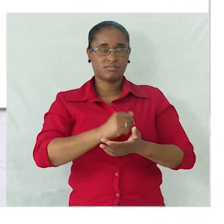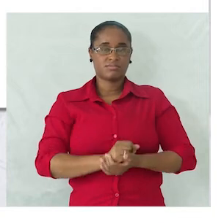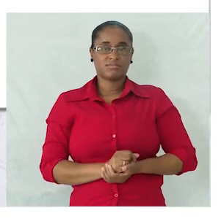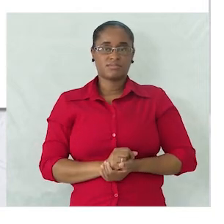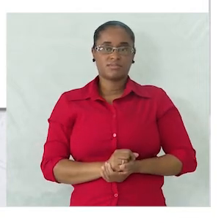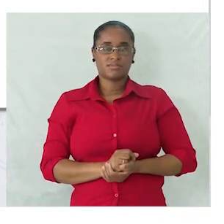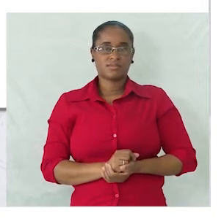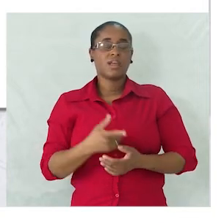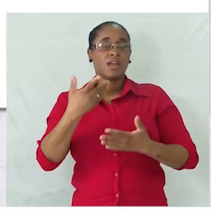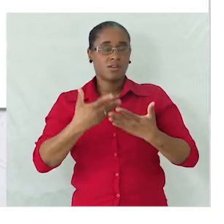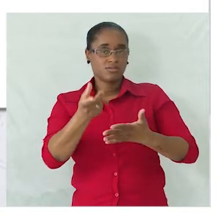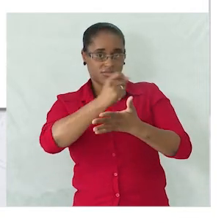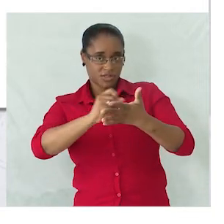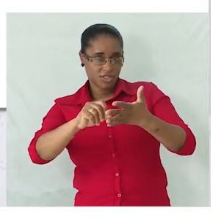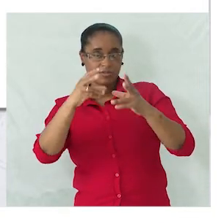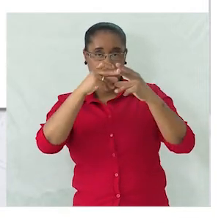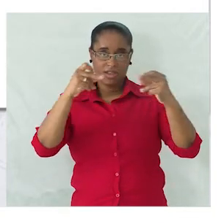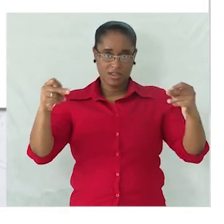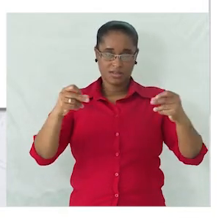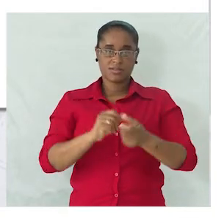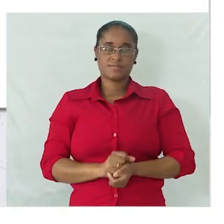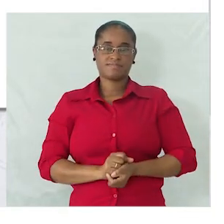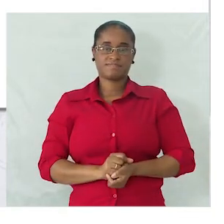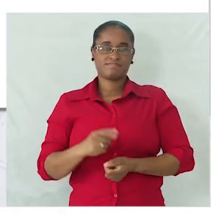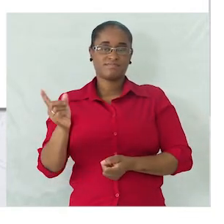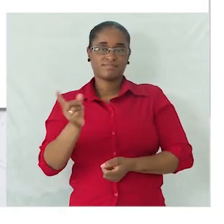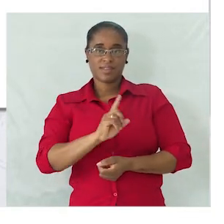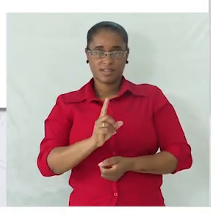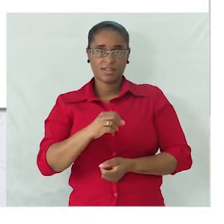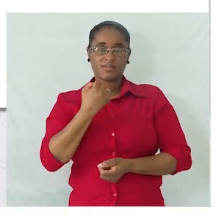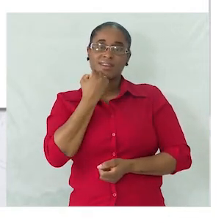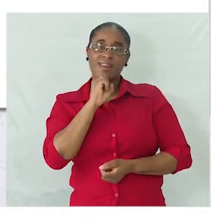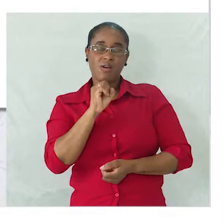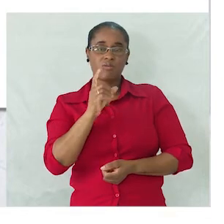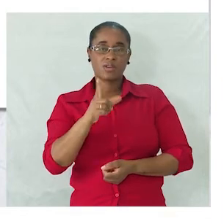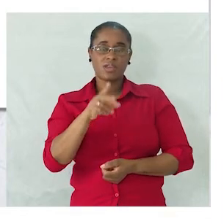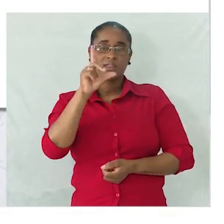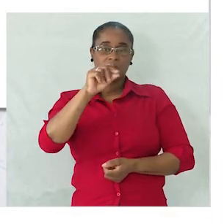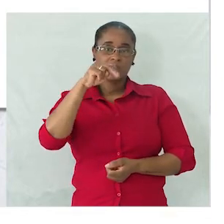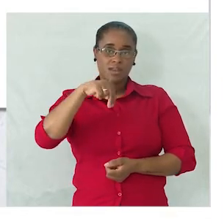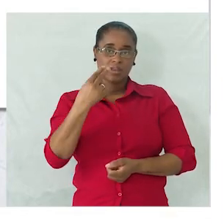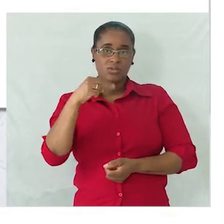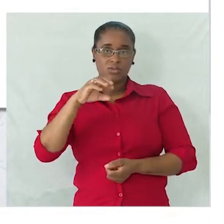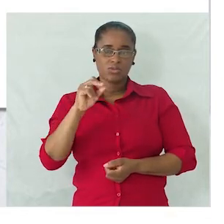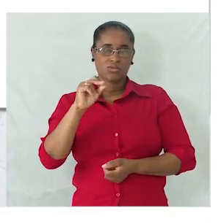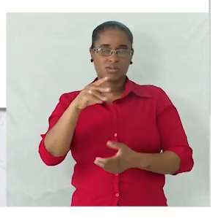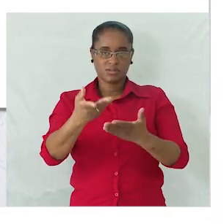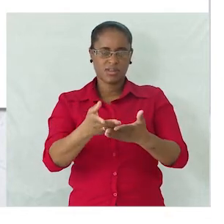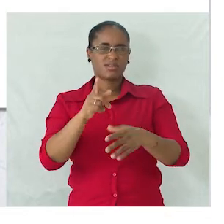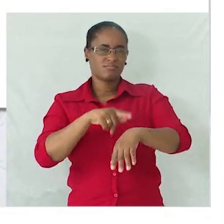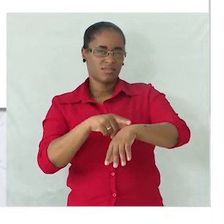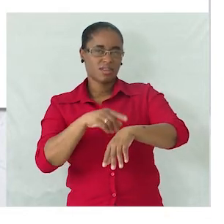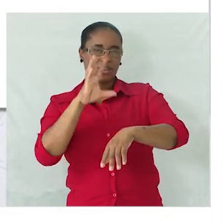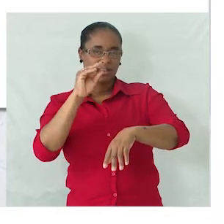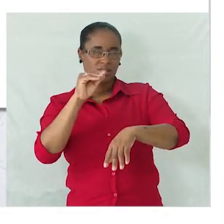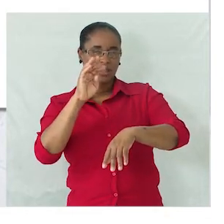E vamos escrever frases na negativa, com não e nunca. Vou-vos dar 10 segundinhos, que é muito rápido aqui, tendo